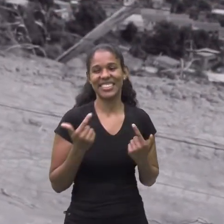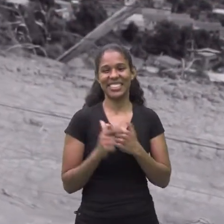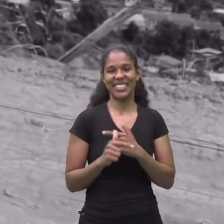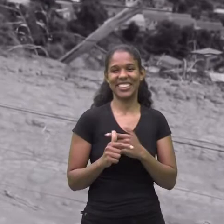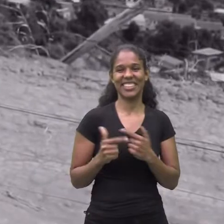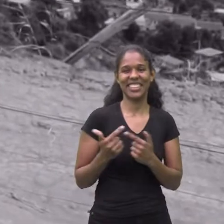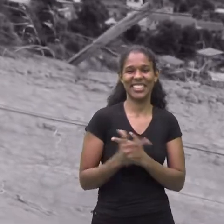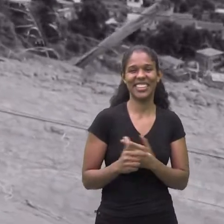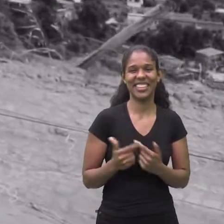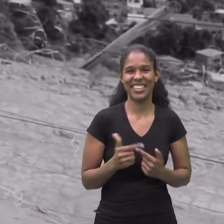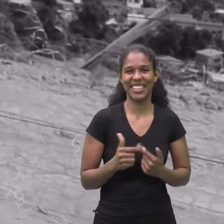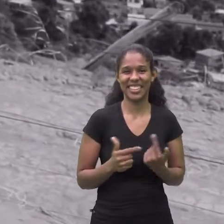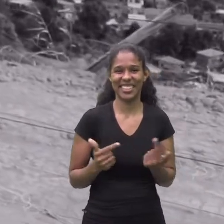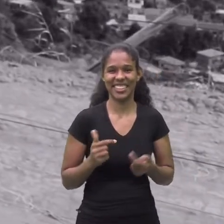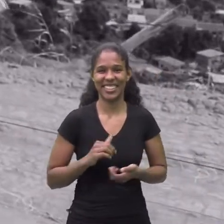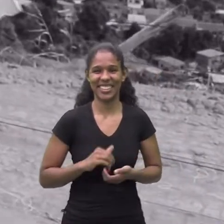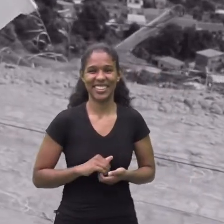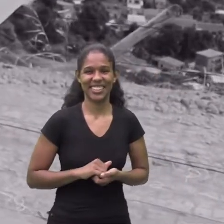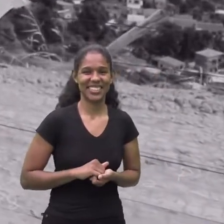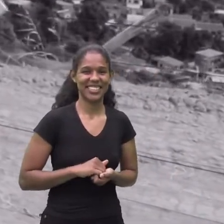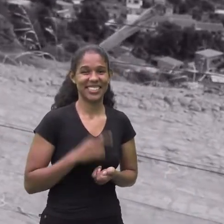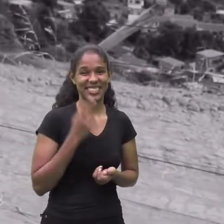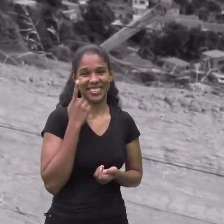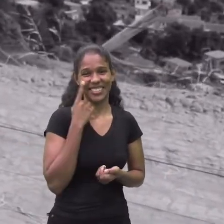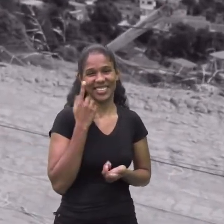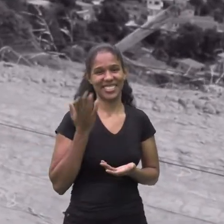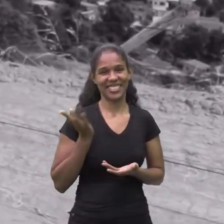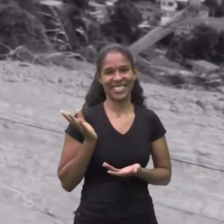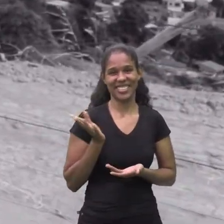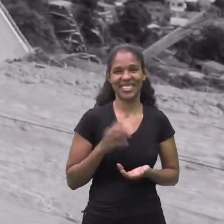Uma tentativa mesmo.